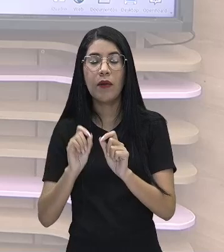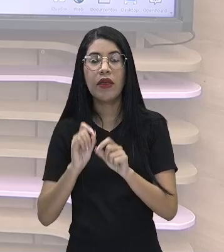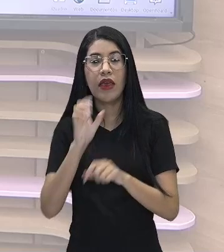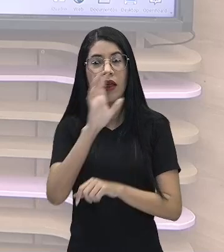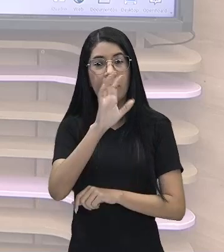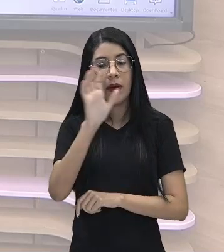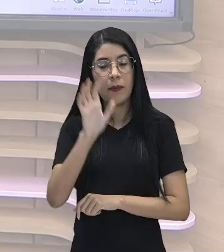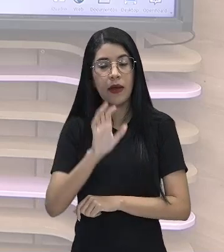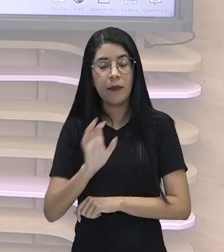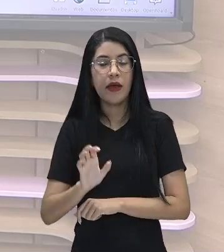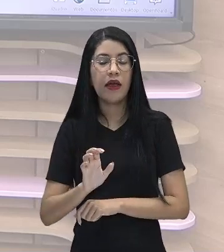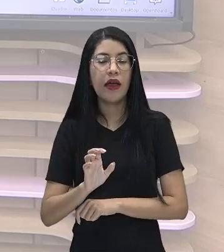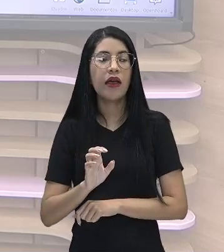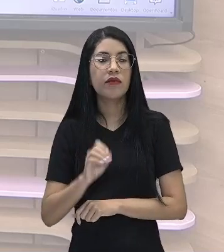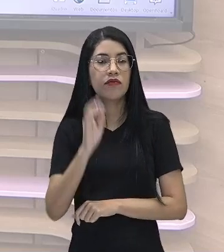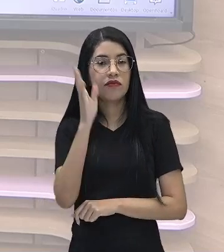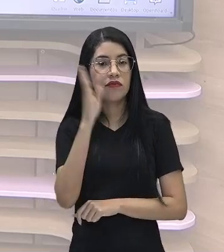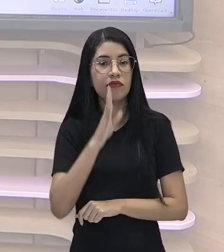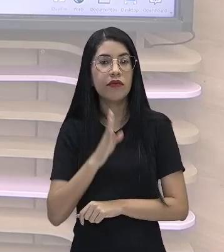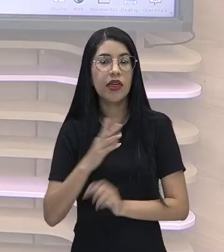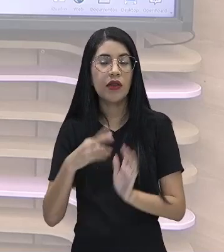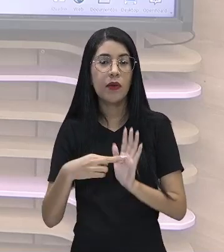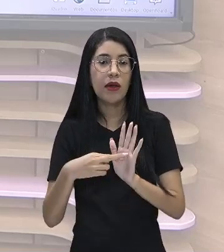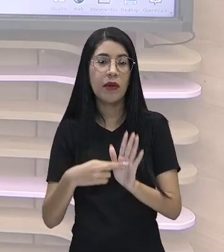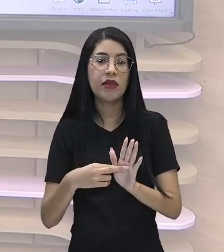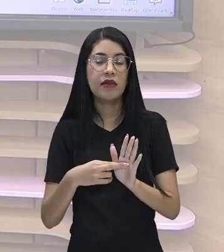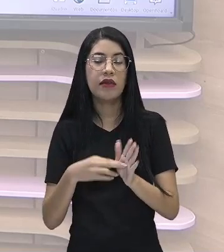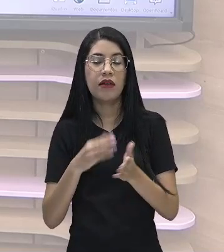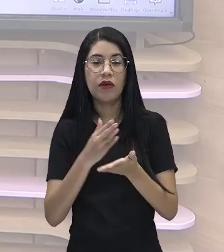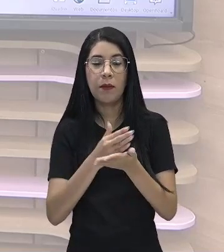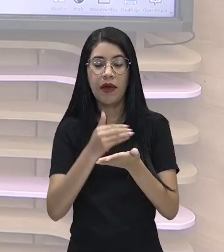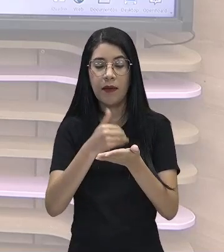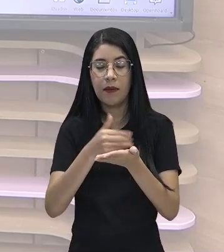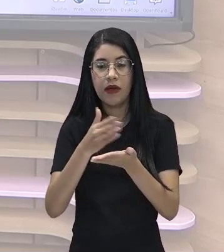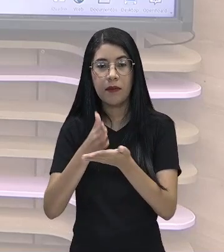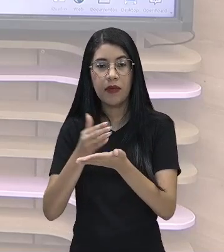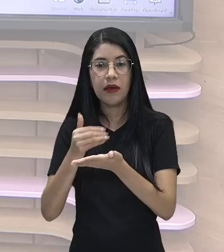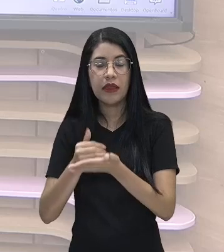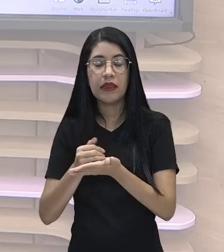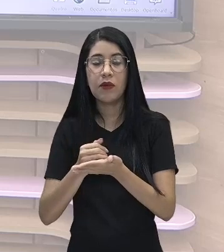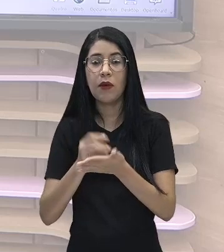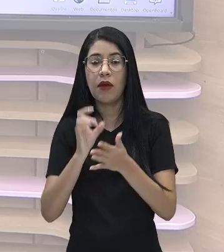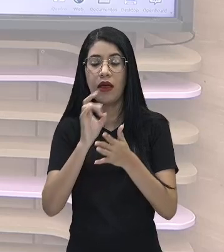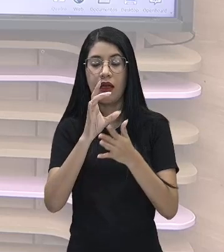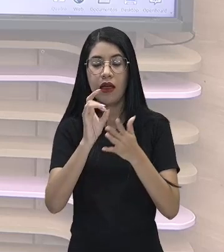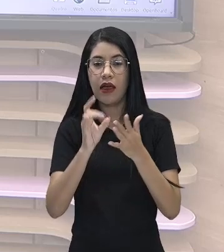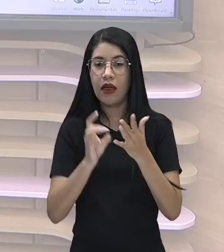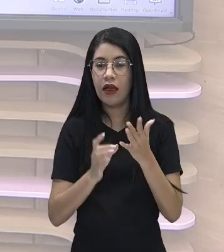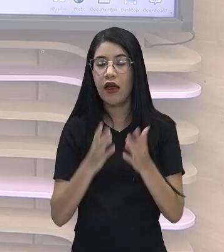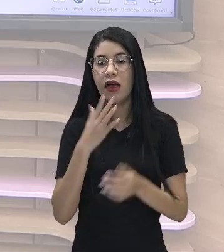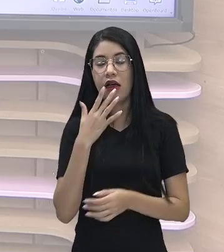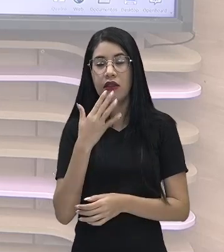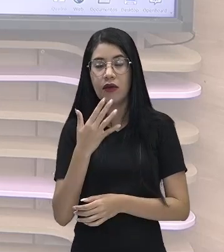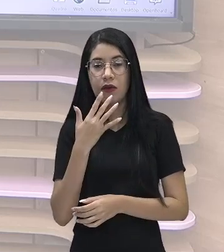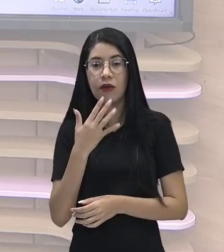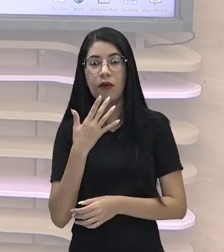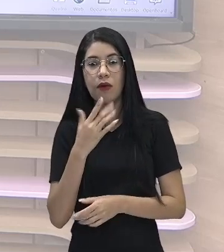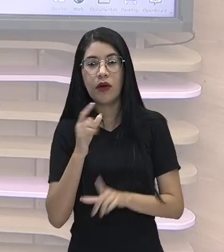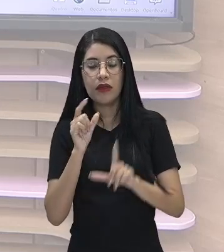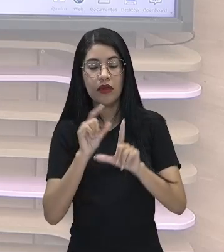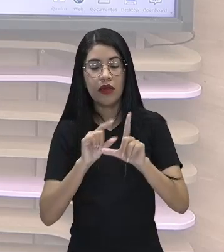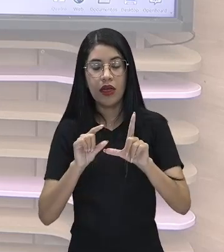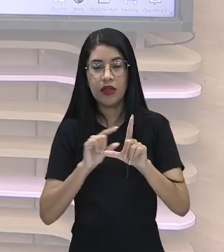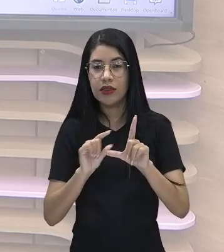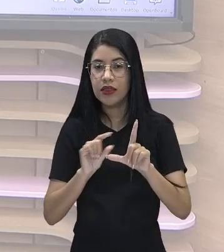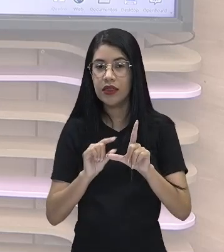regiões aí que estão representadas em fatias. Então, cada cor que a gente pode observar na legenda